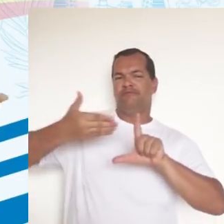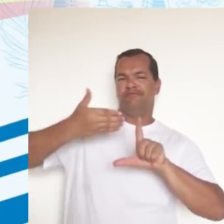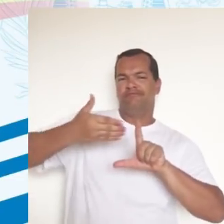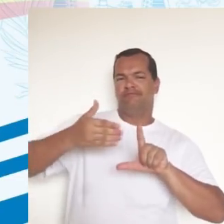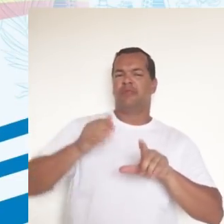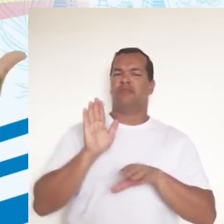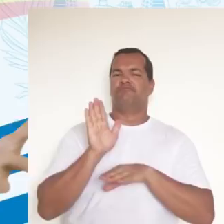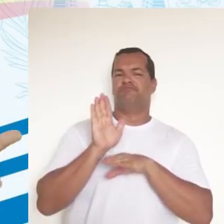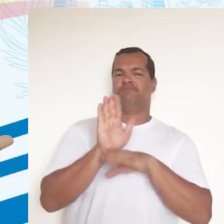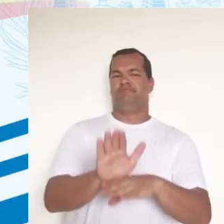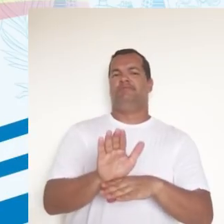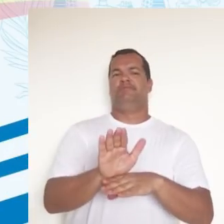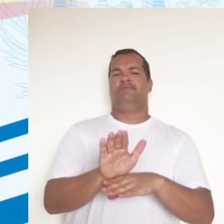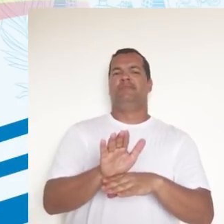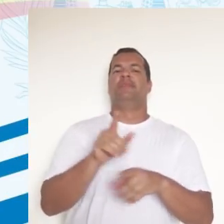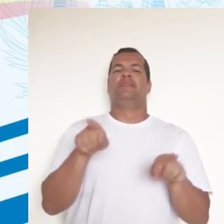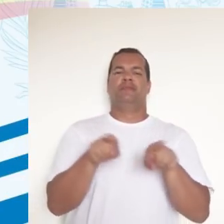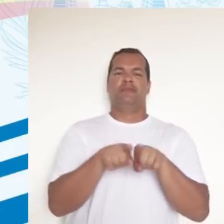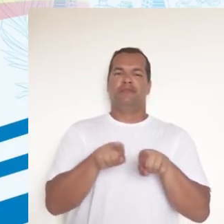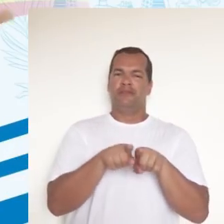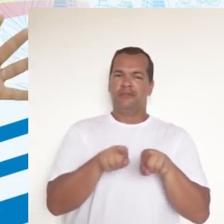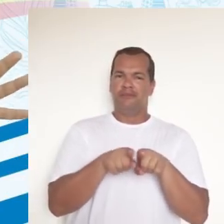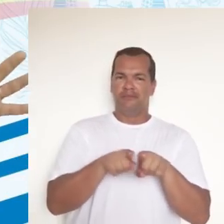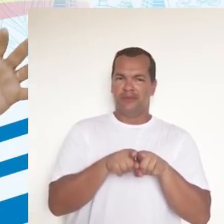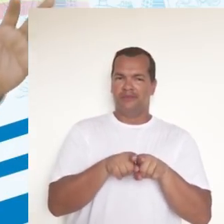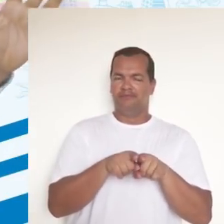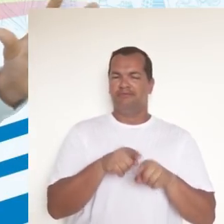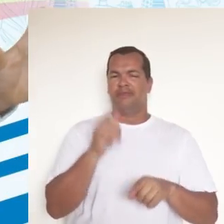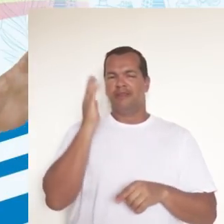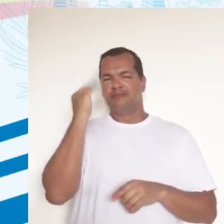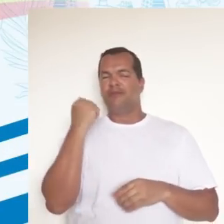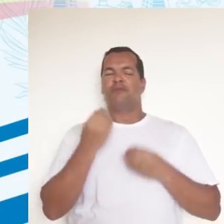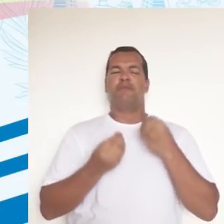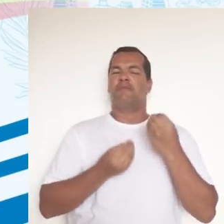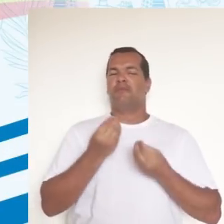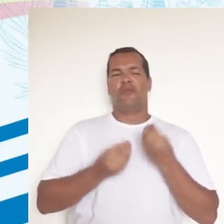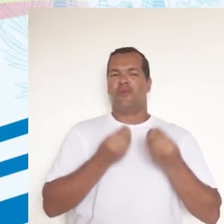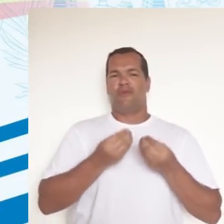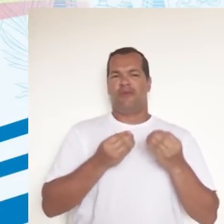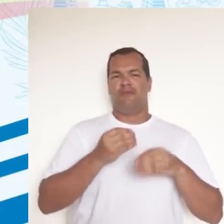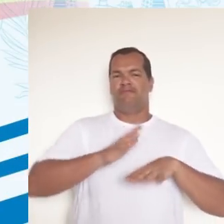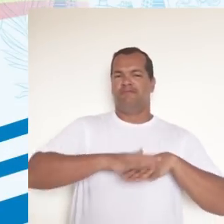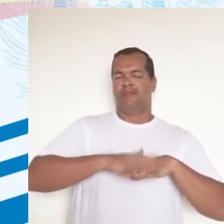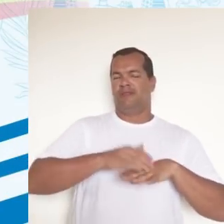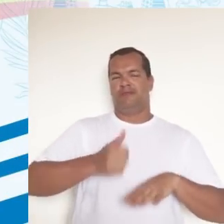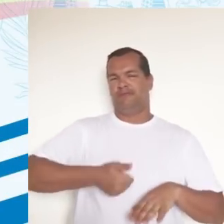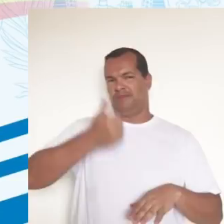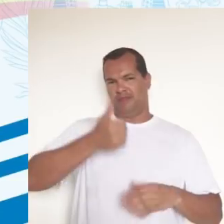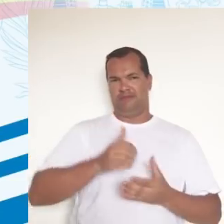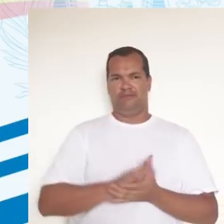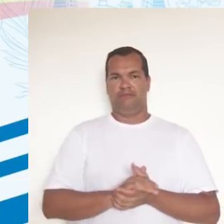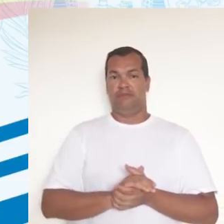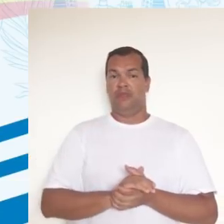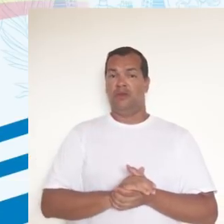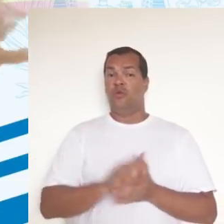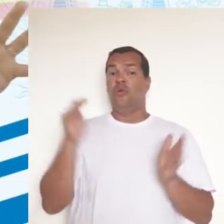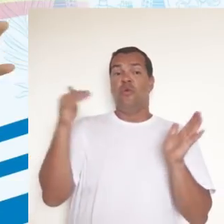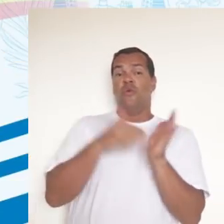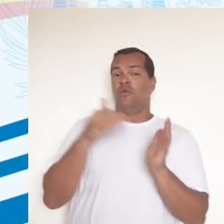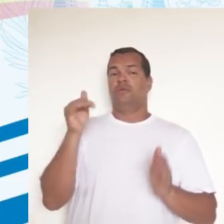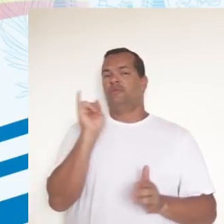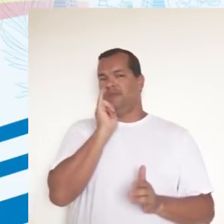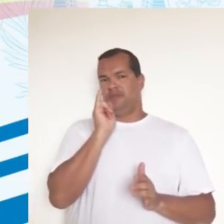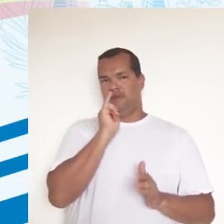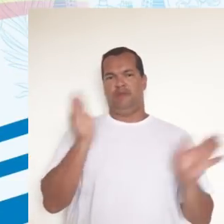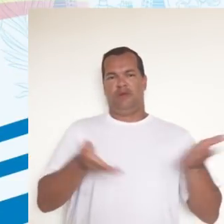videoaula, poder estar te ajudando a também desvendar os mistérios da matemática. Apenas um último exemplo